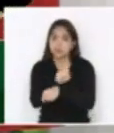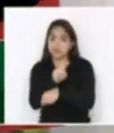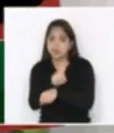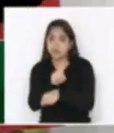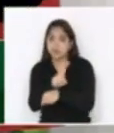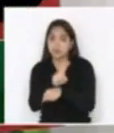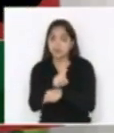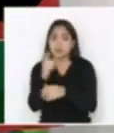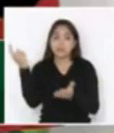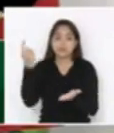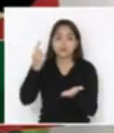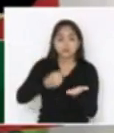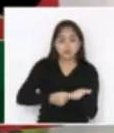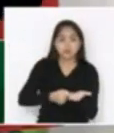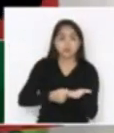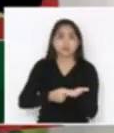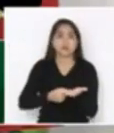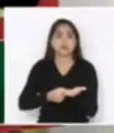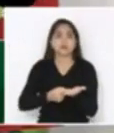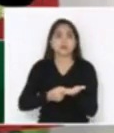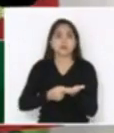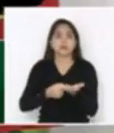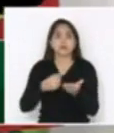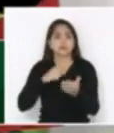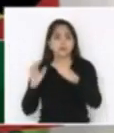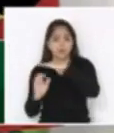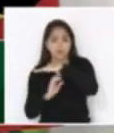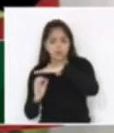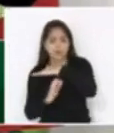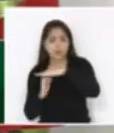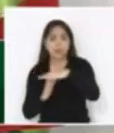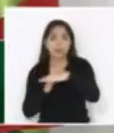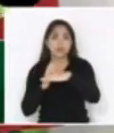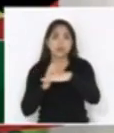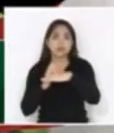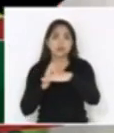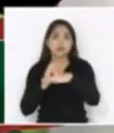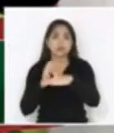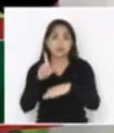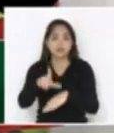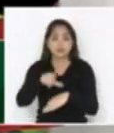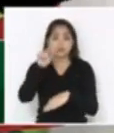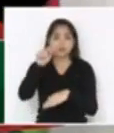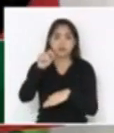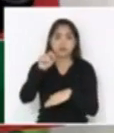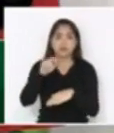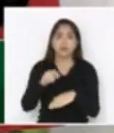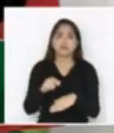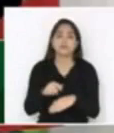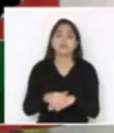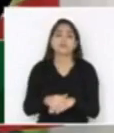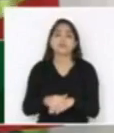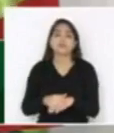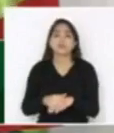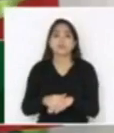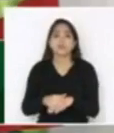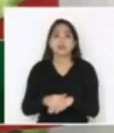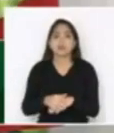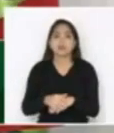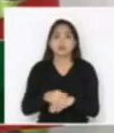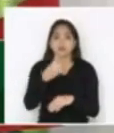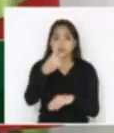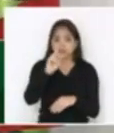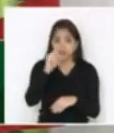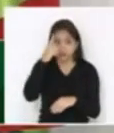um compromisso, porque tinha uma empresa que ganhou a obra e que não tinha condição de tocar, foi tirado. Se em 20 dias